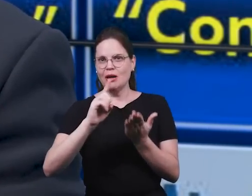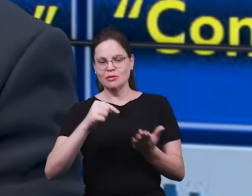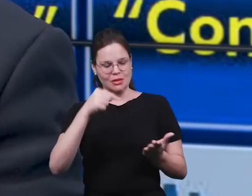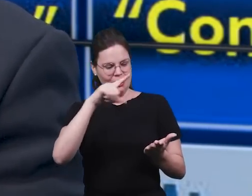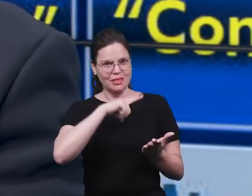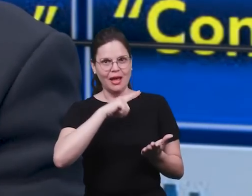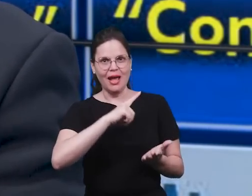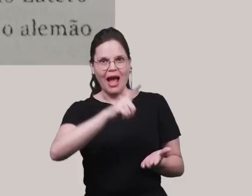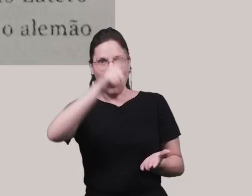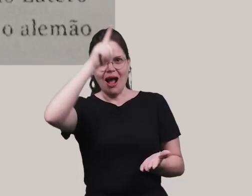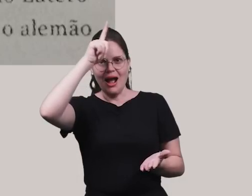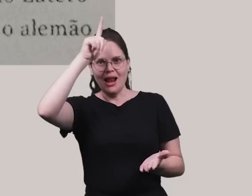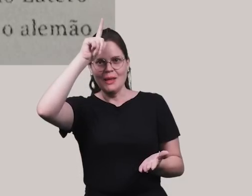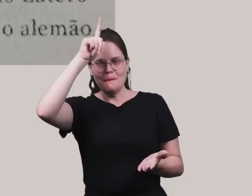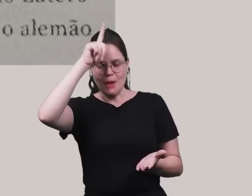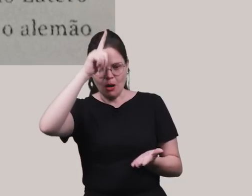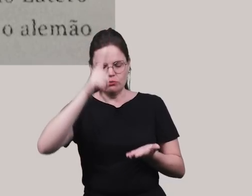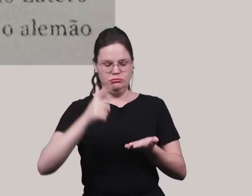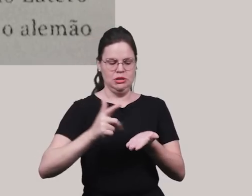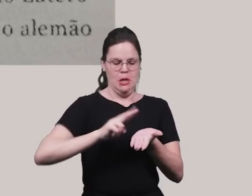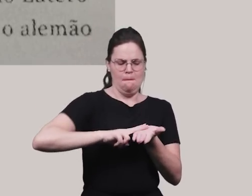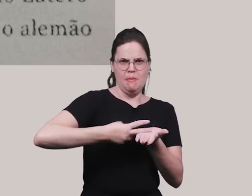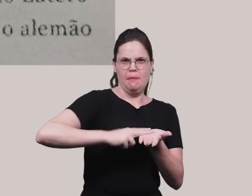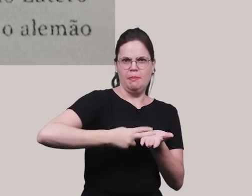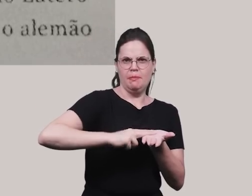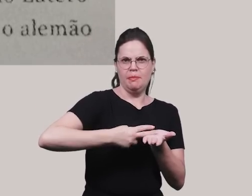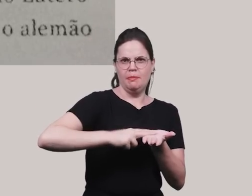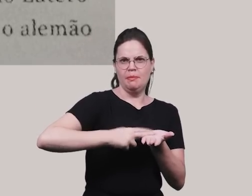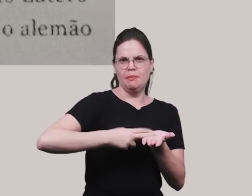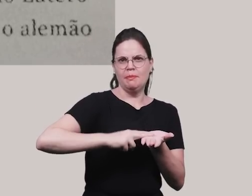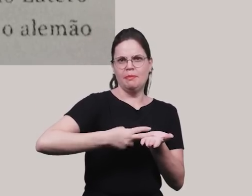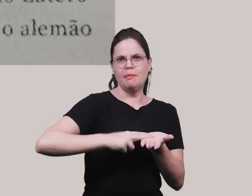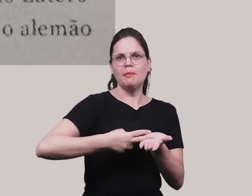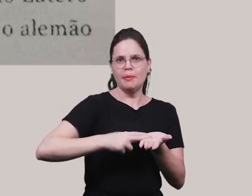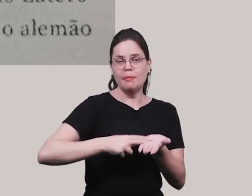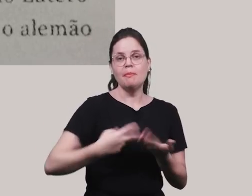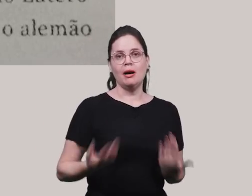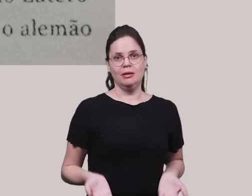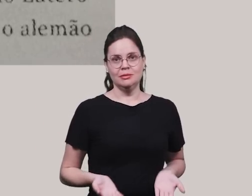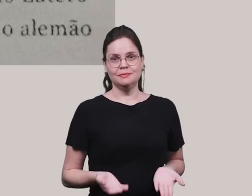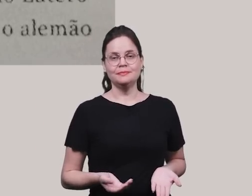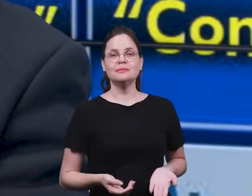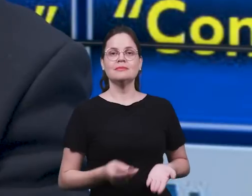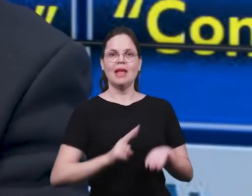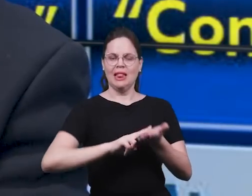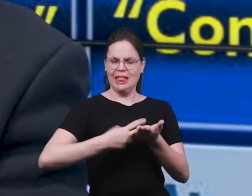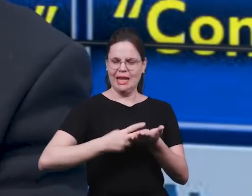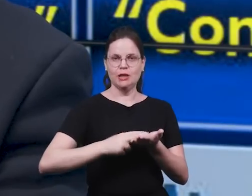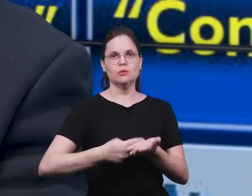alemão, e isso é distribuído, e lá em